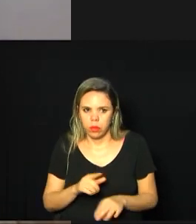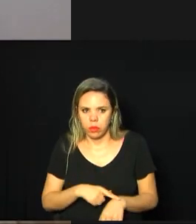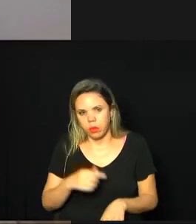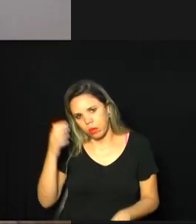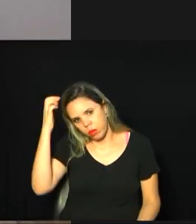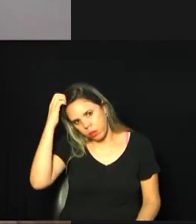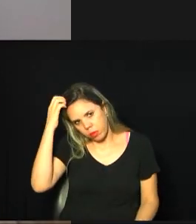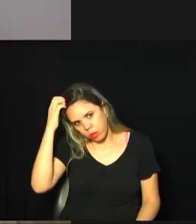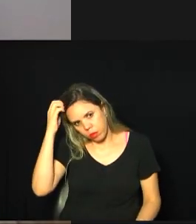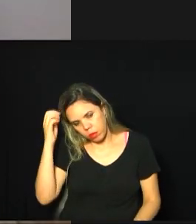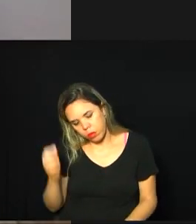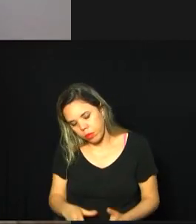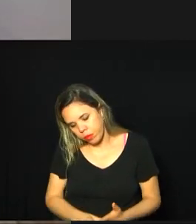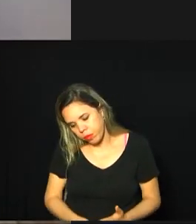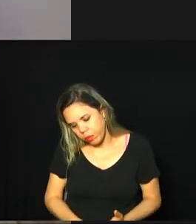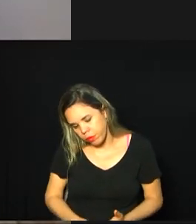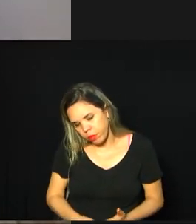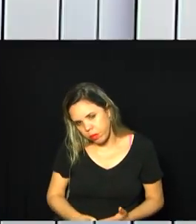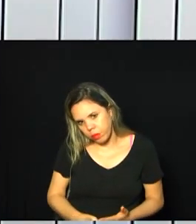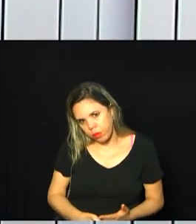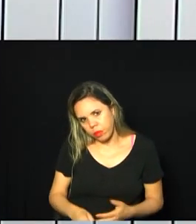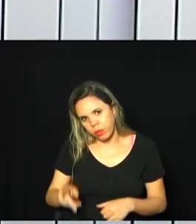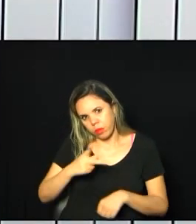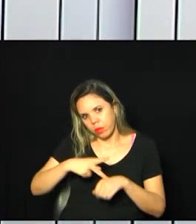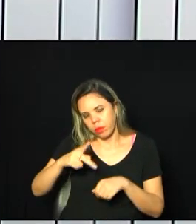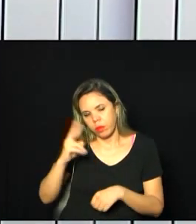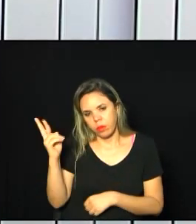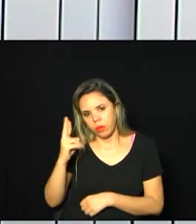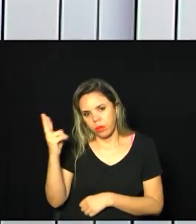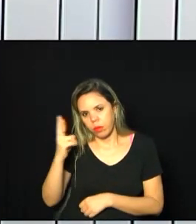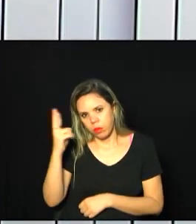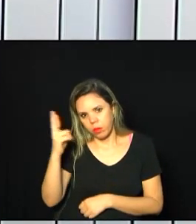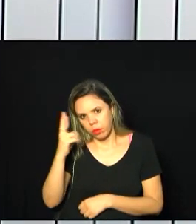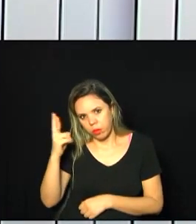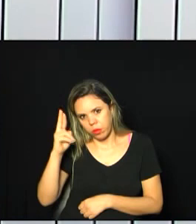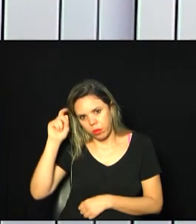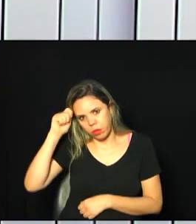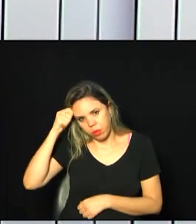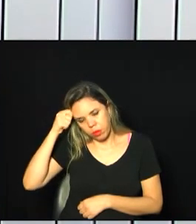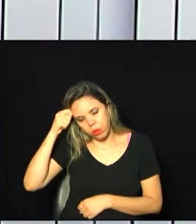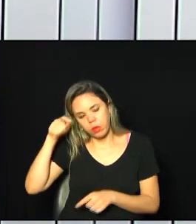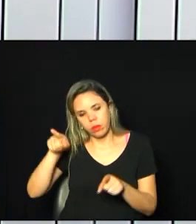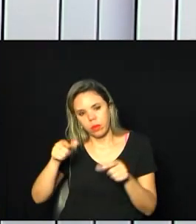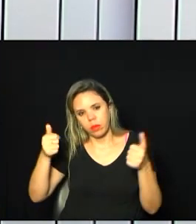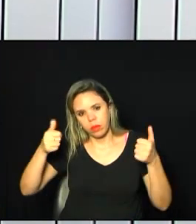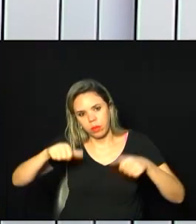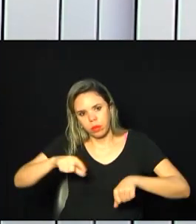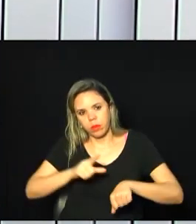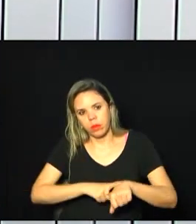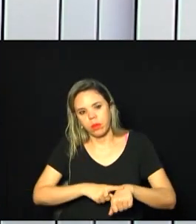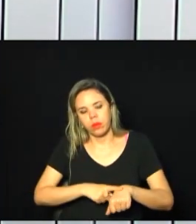momento. Rússia e Singapura, por exemplo, vivem o pior momento da